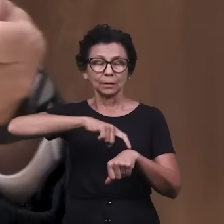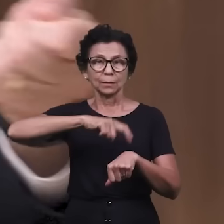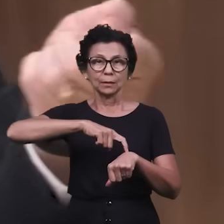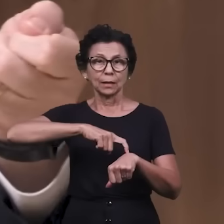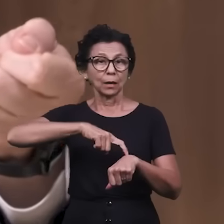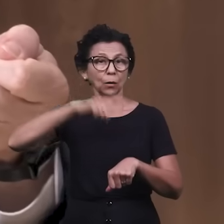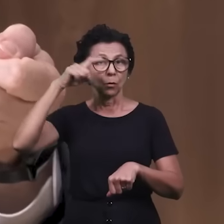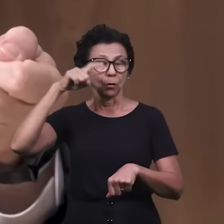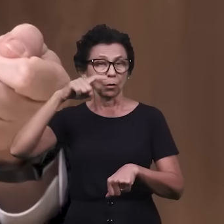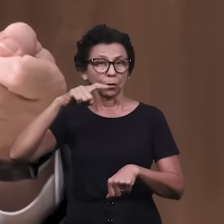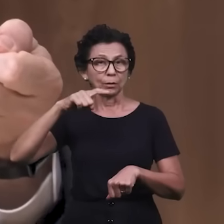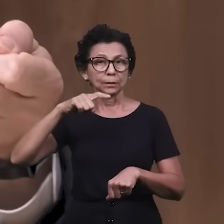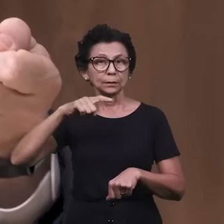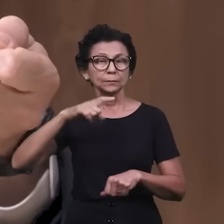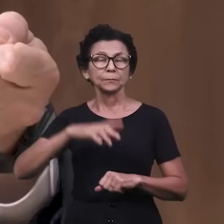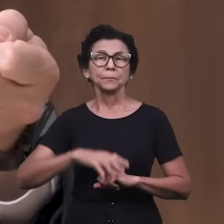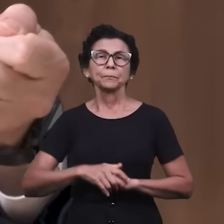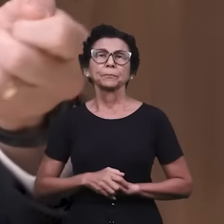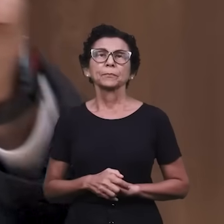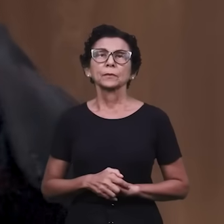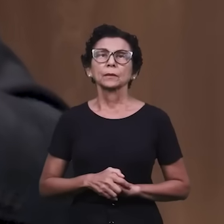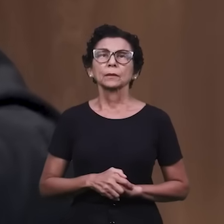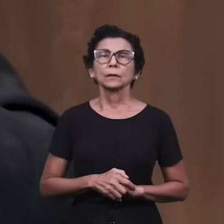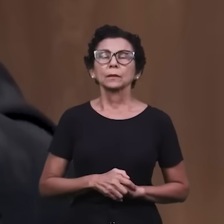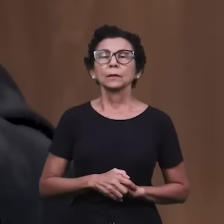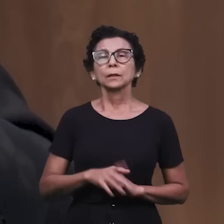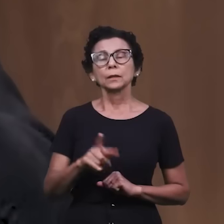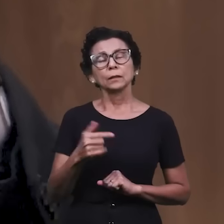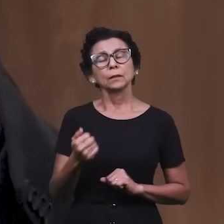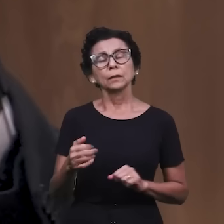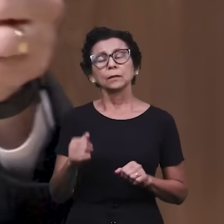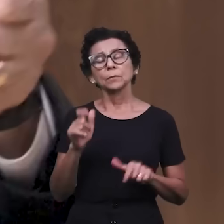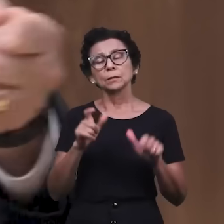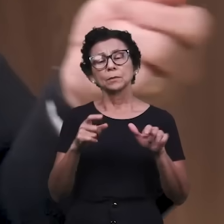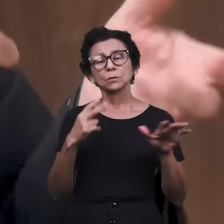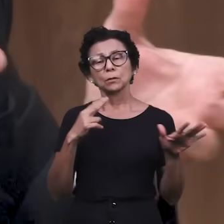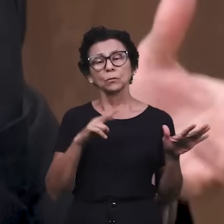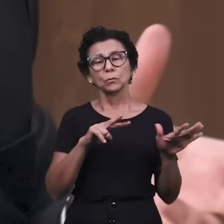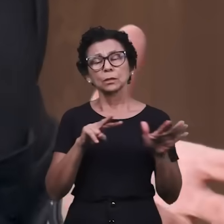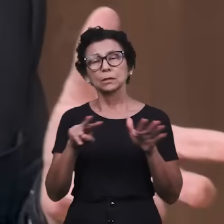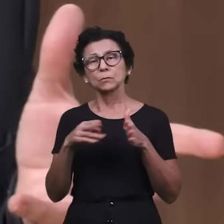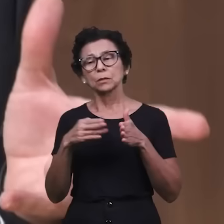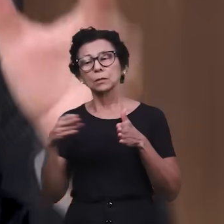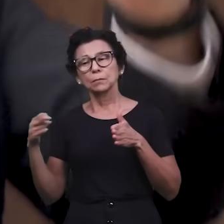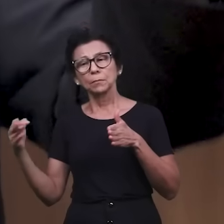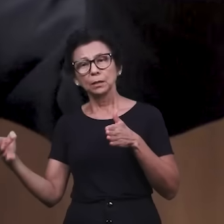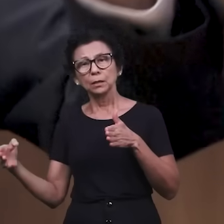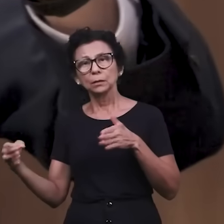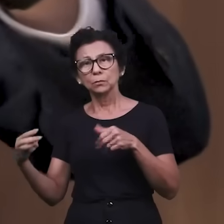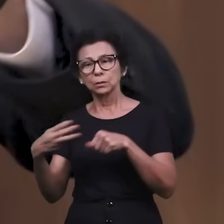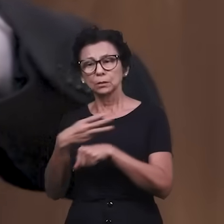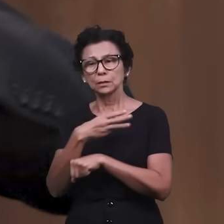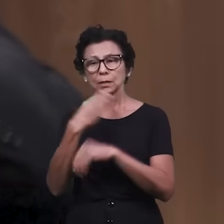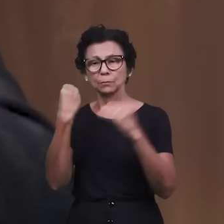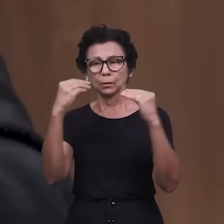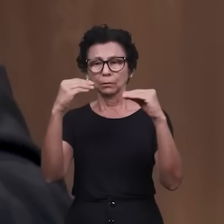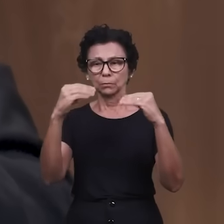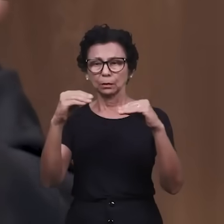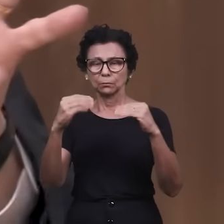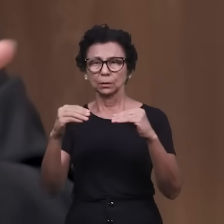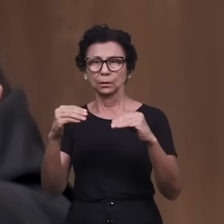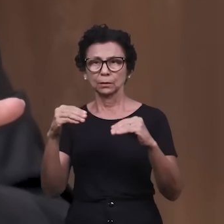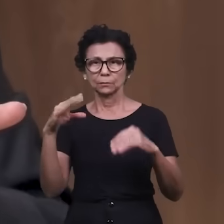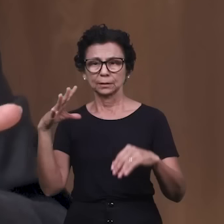nós temos a facilidade de comunicação, as pessoas que durante a semana vão tendo, já mandam pelo WhatsApp. Claro. Você já vai salvando